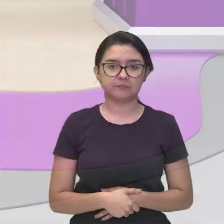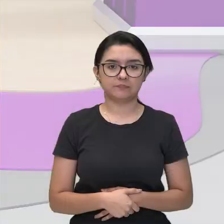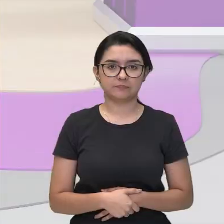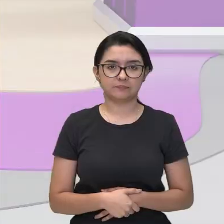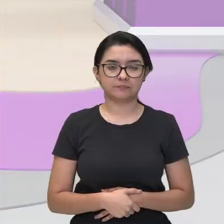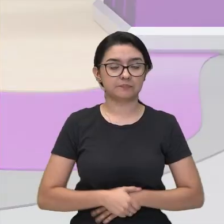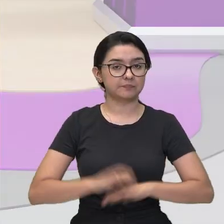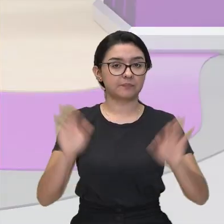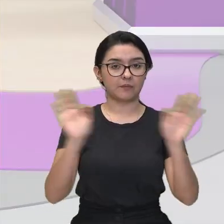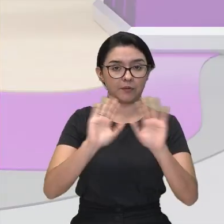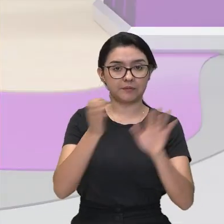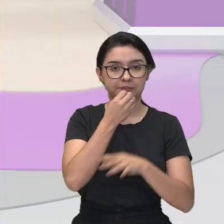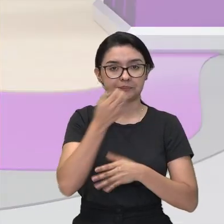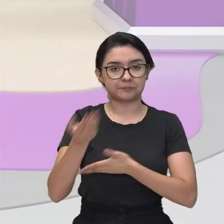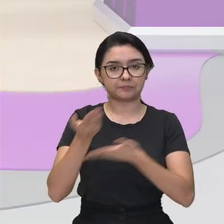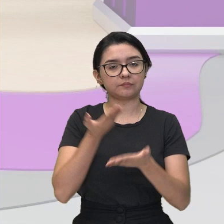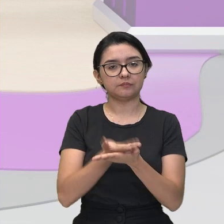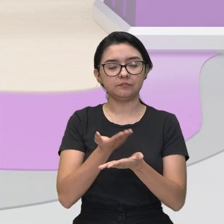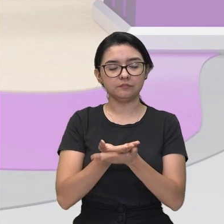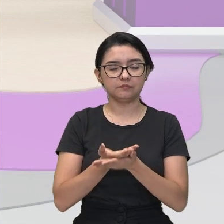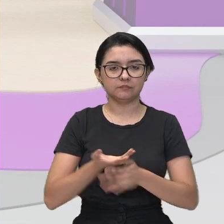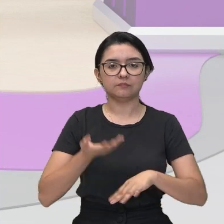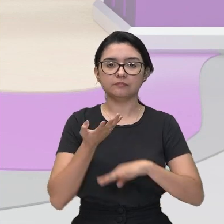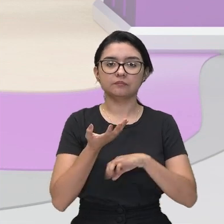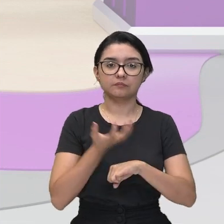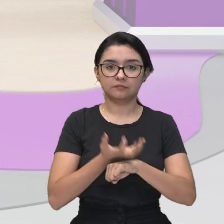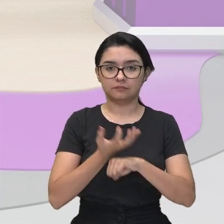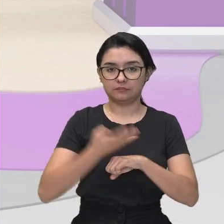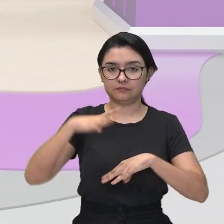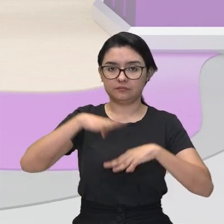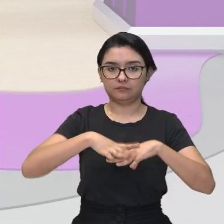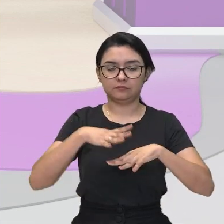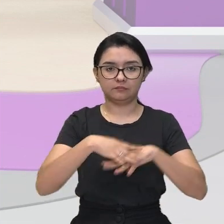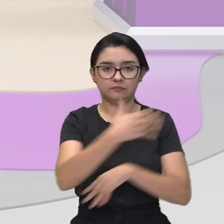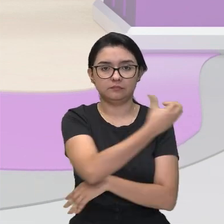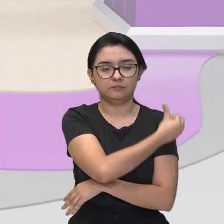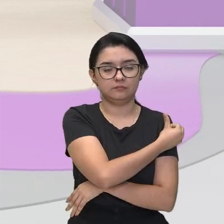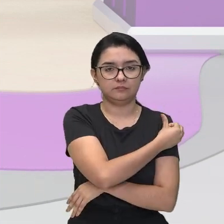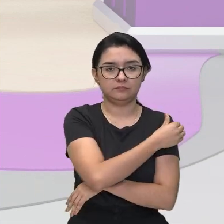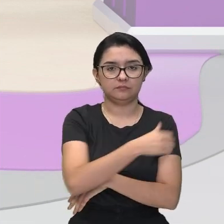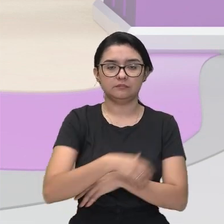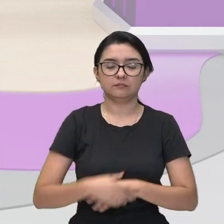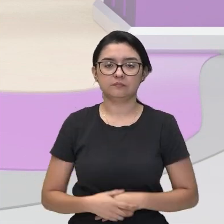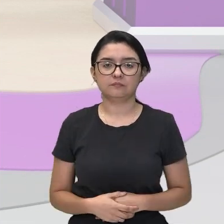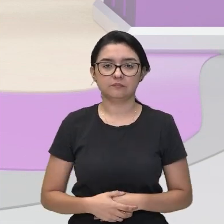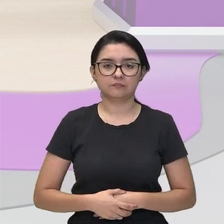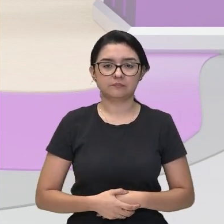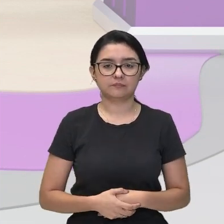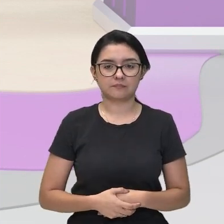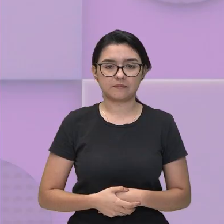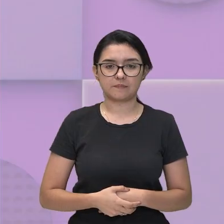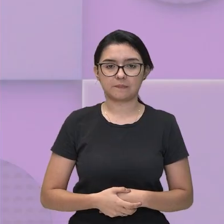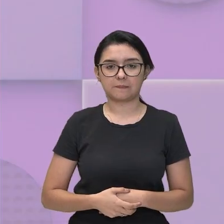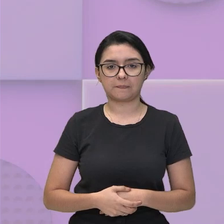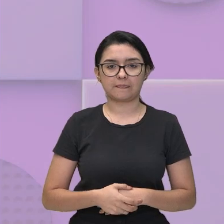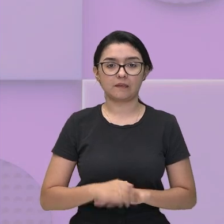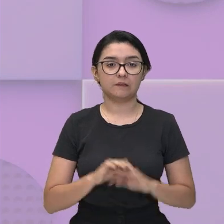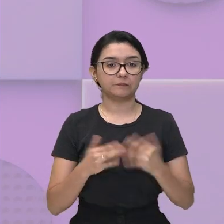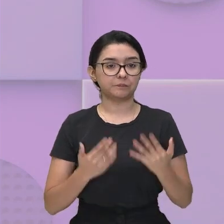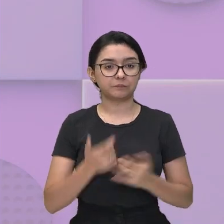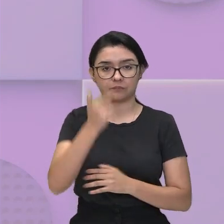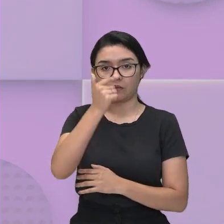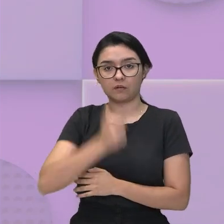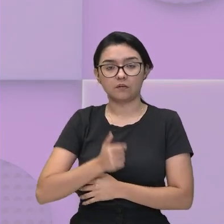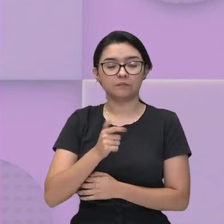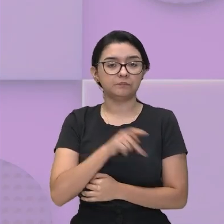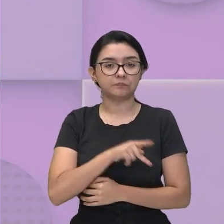Olá, sejam todos bem-vindos a mais uma aula do componente de matemática, sexto ano, ensino fundamental. Com vocês, aqui quem